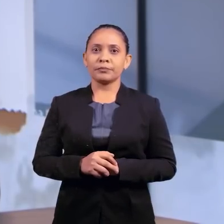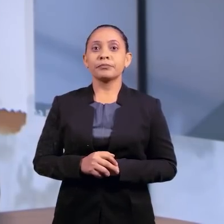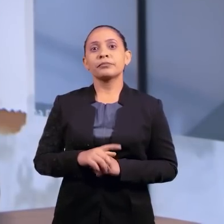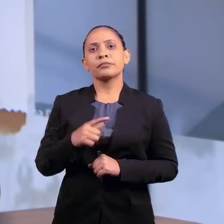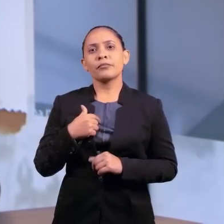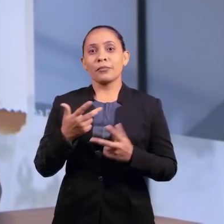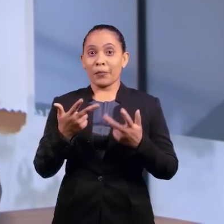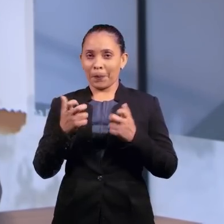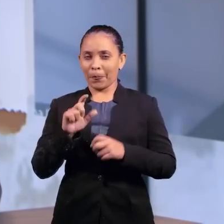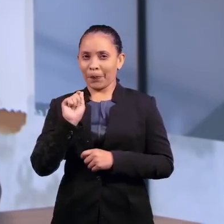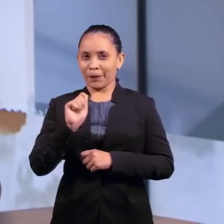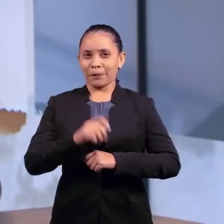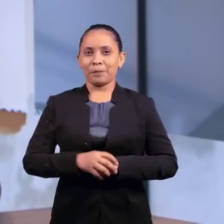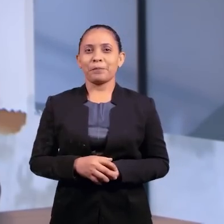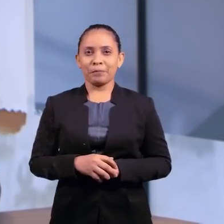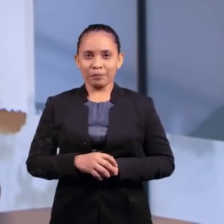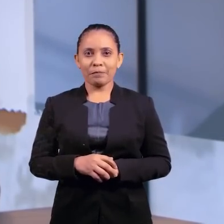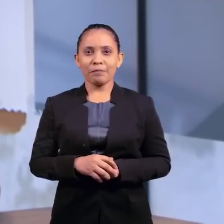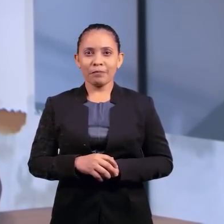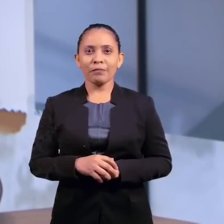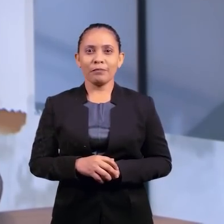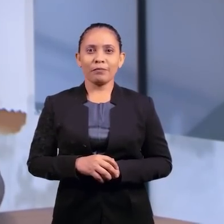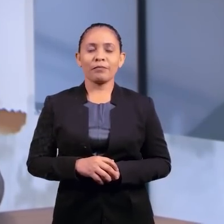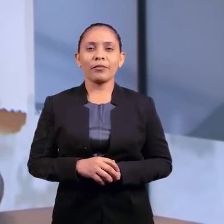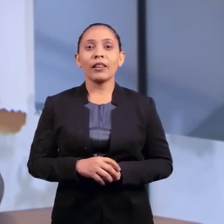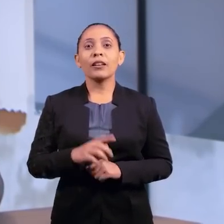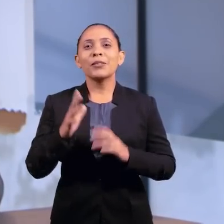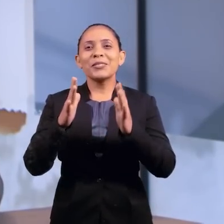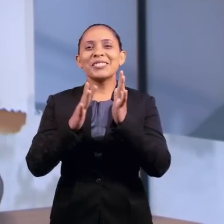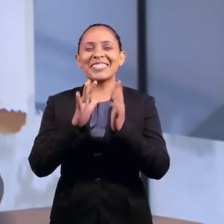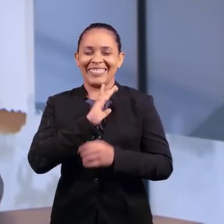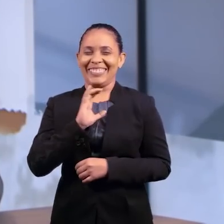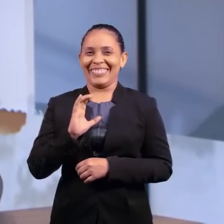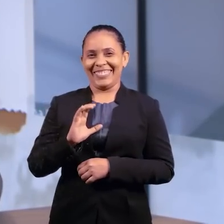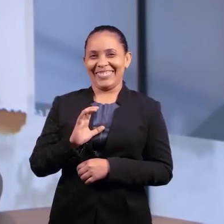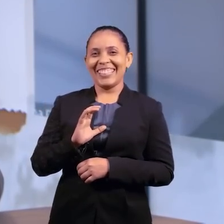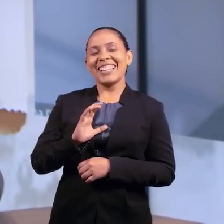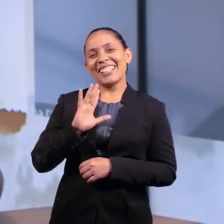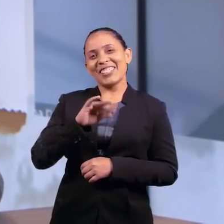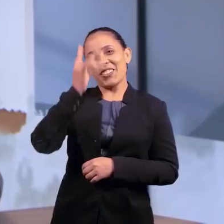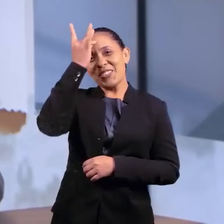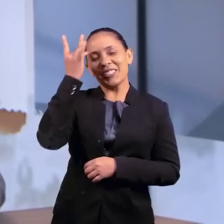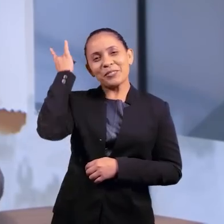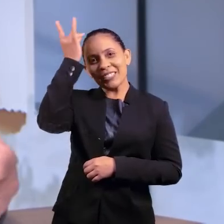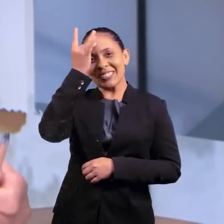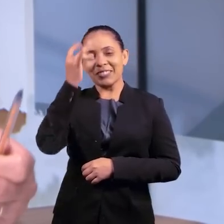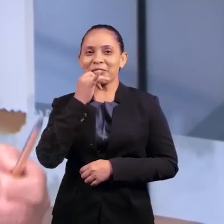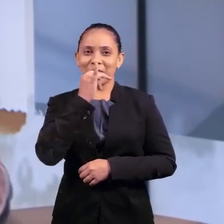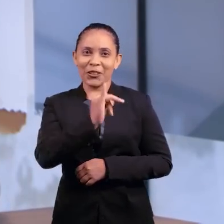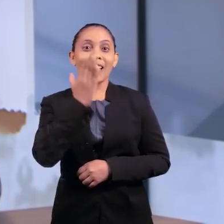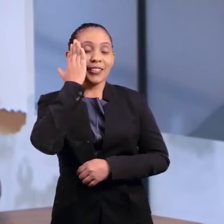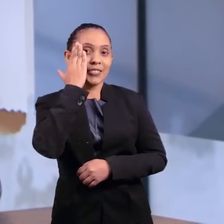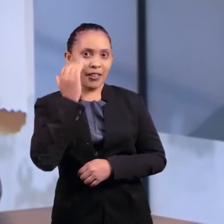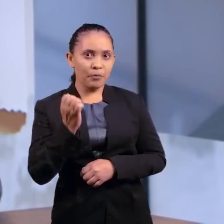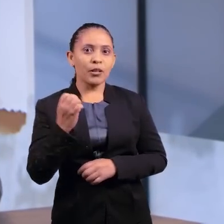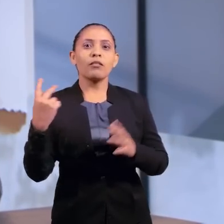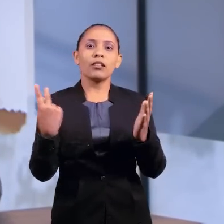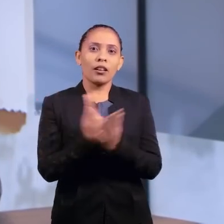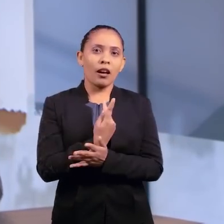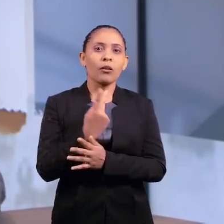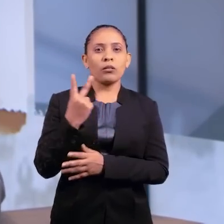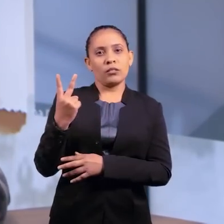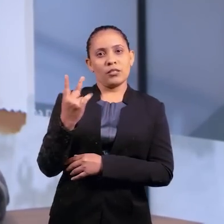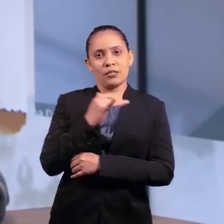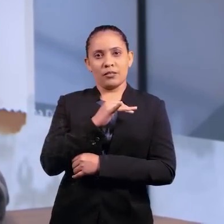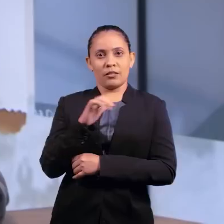sobre o Senhor Jesus foi o próprio Senhor Jesus, através do seu Espírito Santo. Então o Senhor Jesus, quando veio ao mundo, ele sabia o que ele ia passar. E